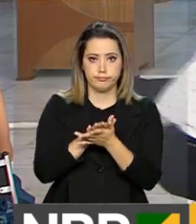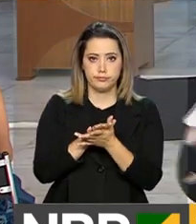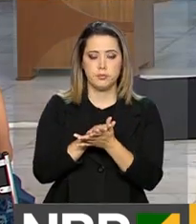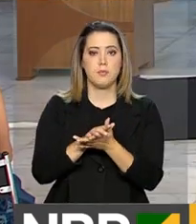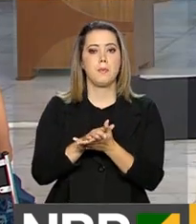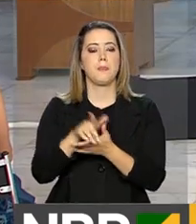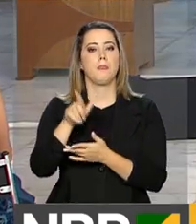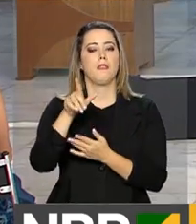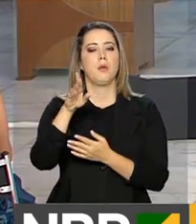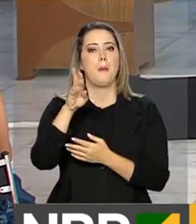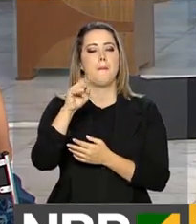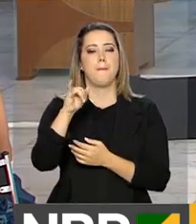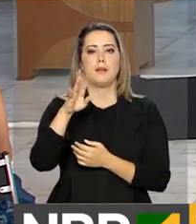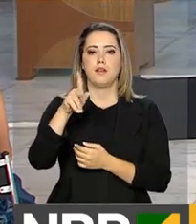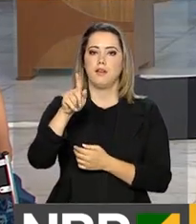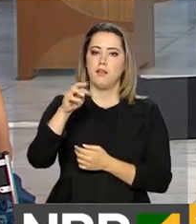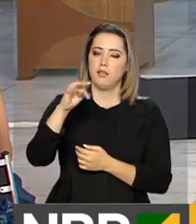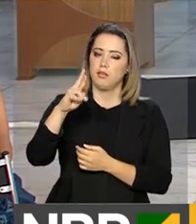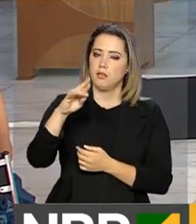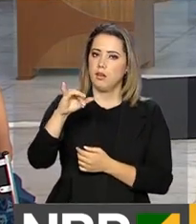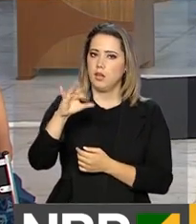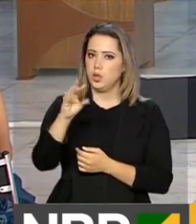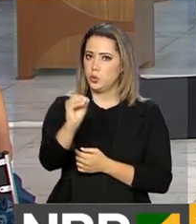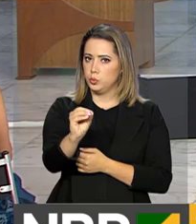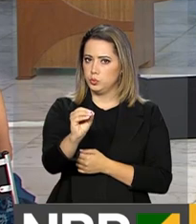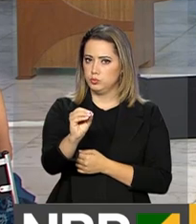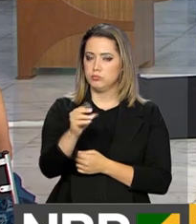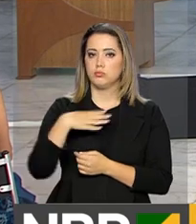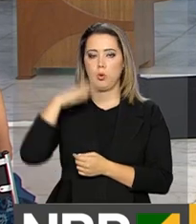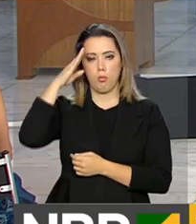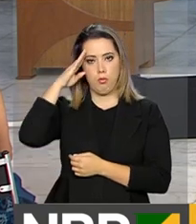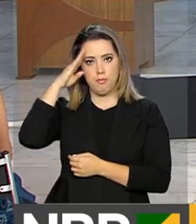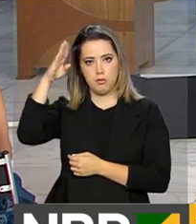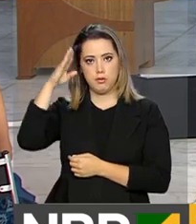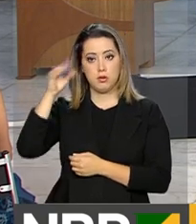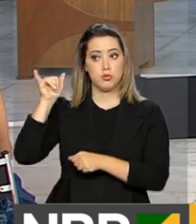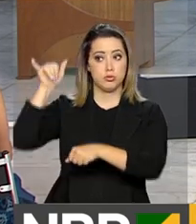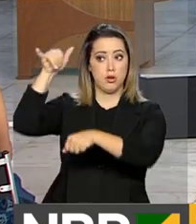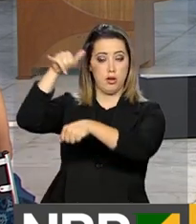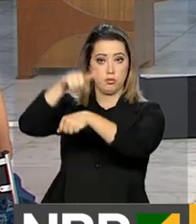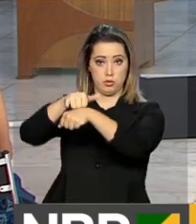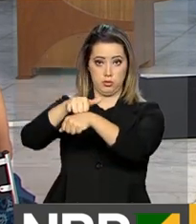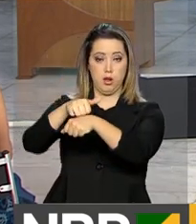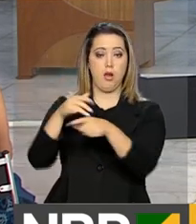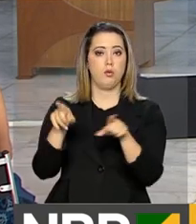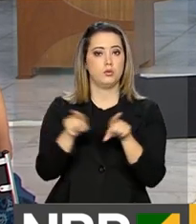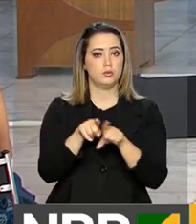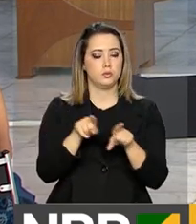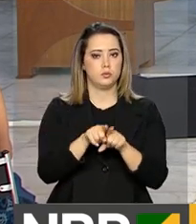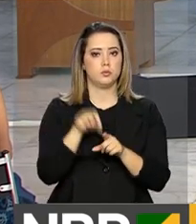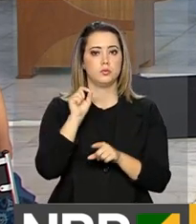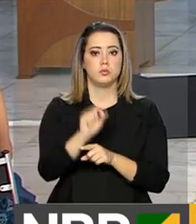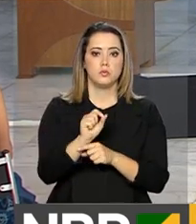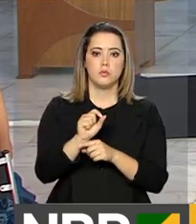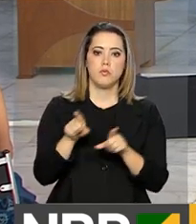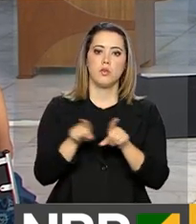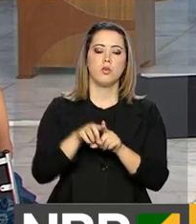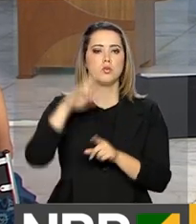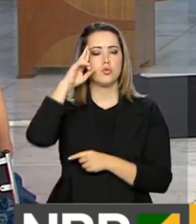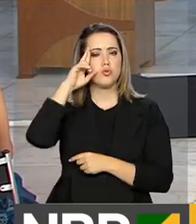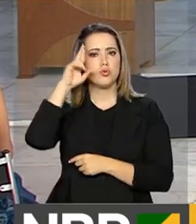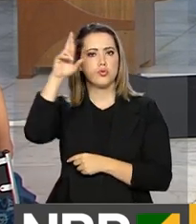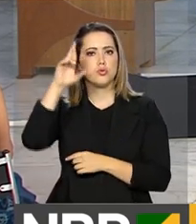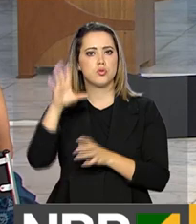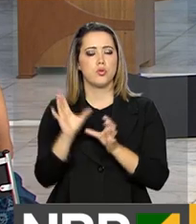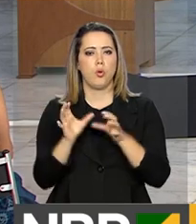Nivaldo Luiz Rossato, comandante da Aeronáutica e senhora, o almirante de esquadra Ademir Sobrinho, chefe do